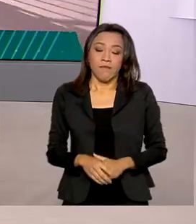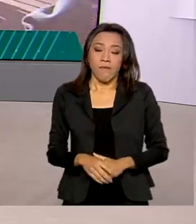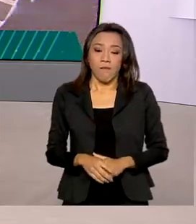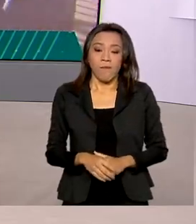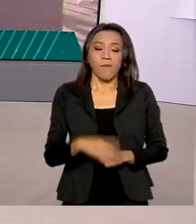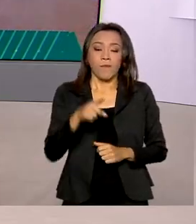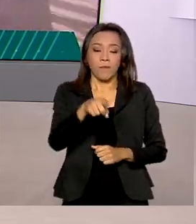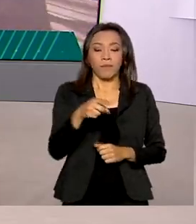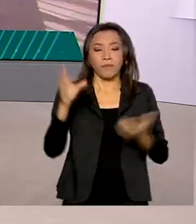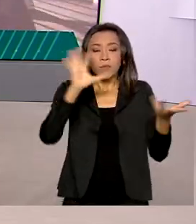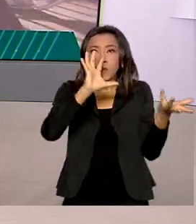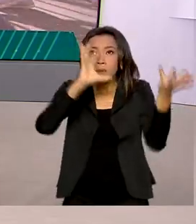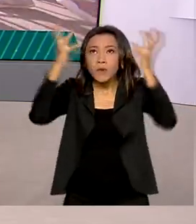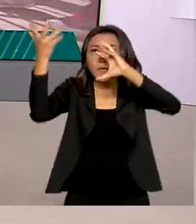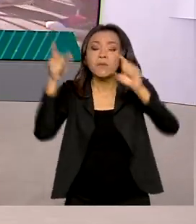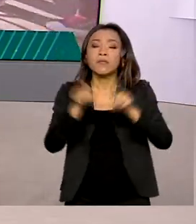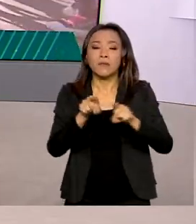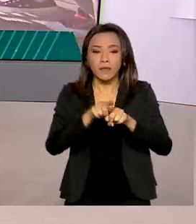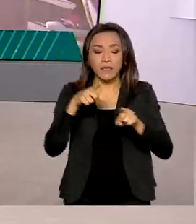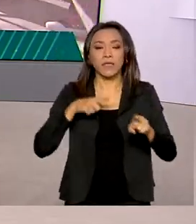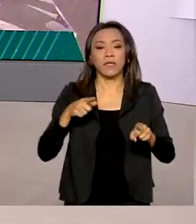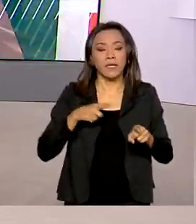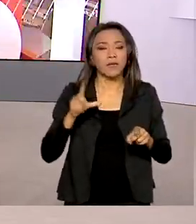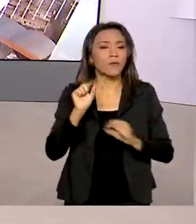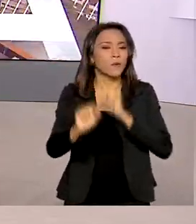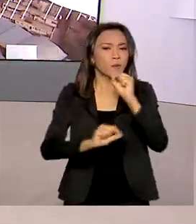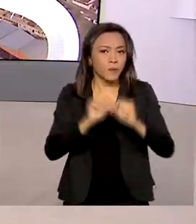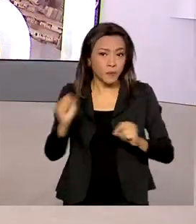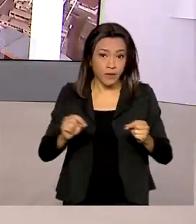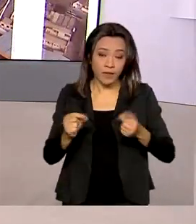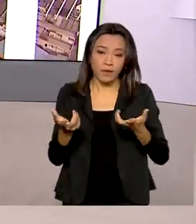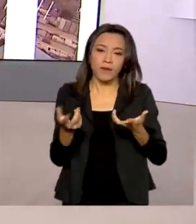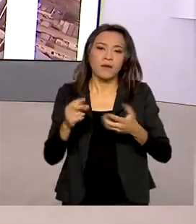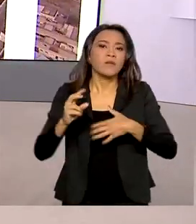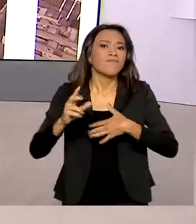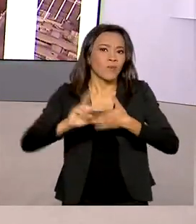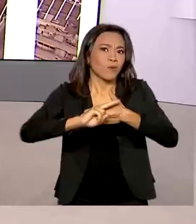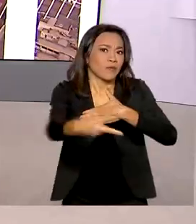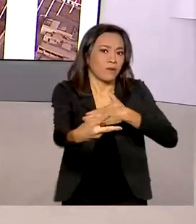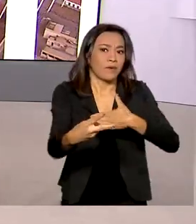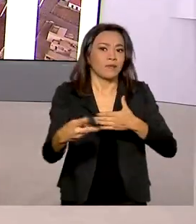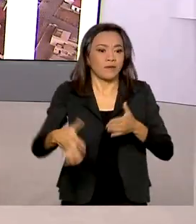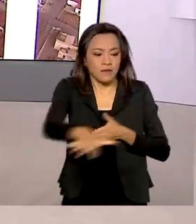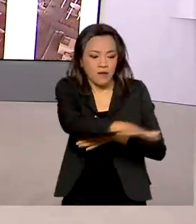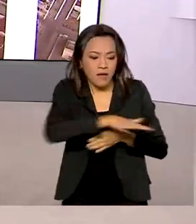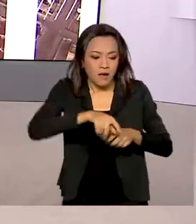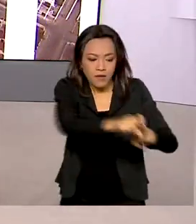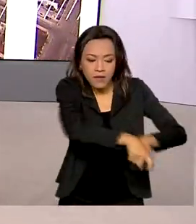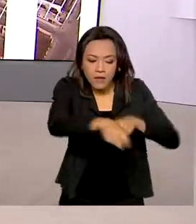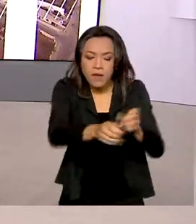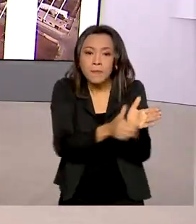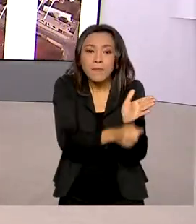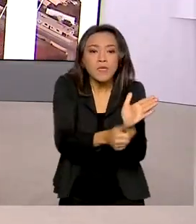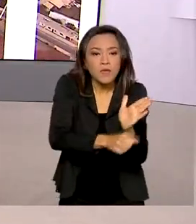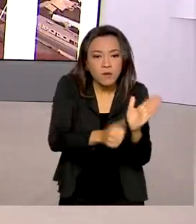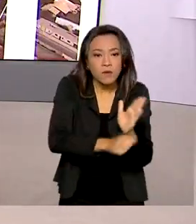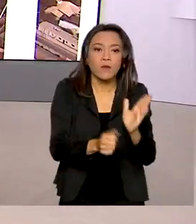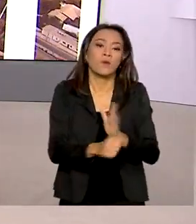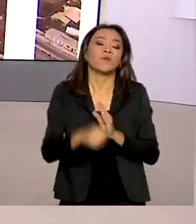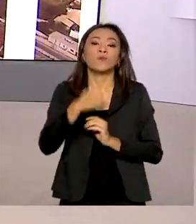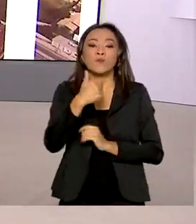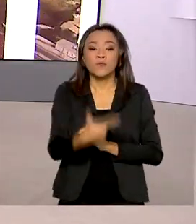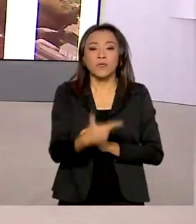Oi e o clima afetou a produtividade das lavouras de milho mesmo assim o Brasil deve colher Mais de